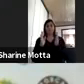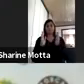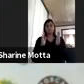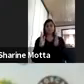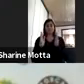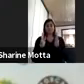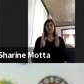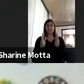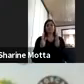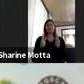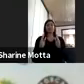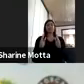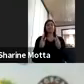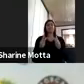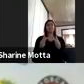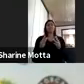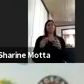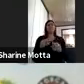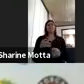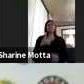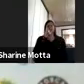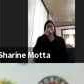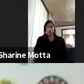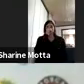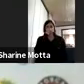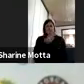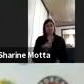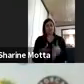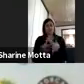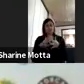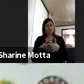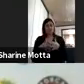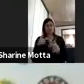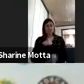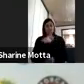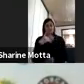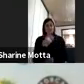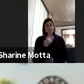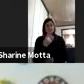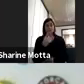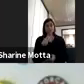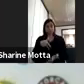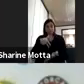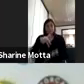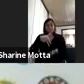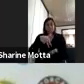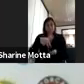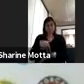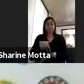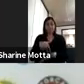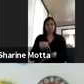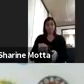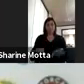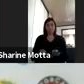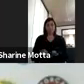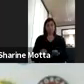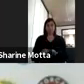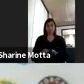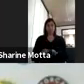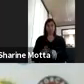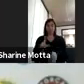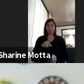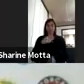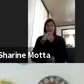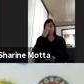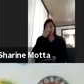de vulnerabilidade pelo que o povo brasileiro está passando, inclusive sujeito a essa pandemia,